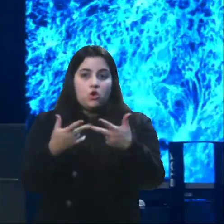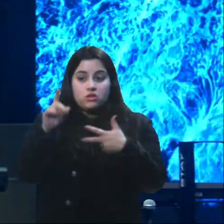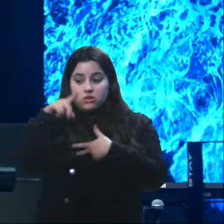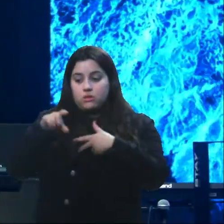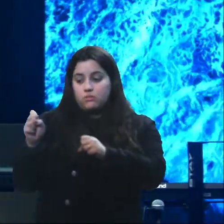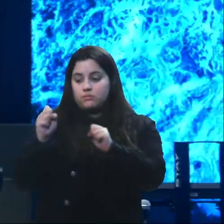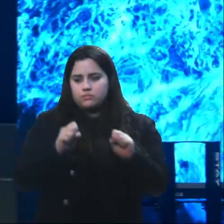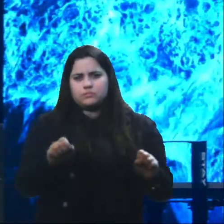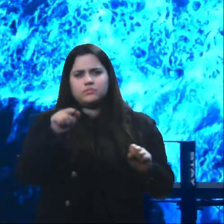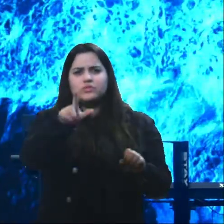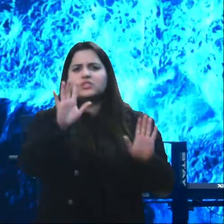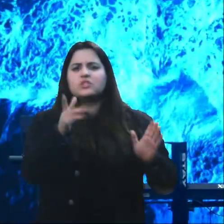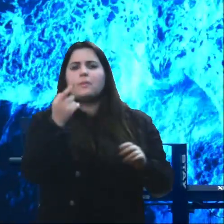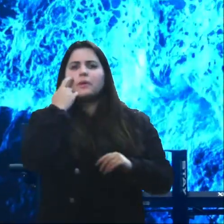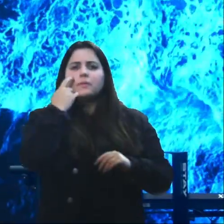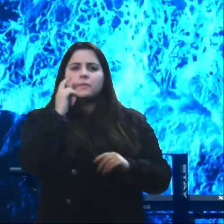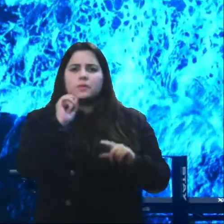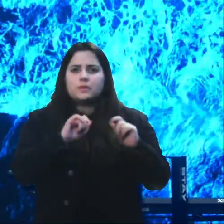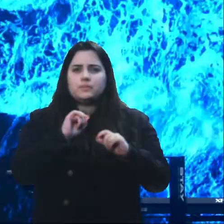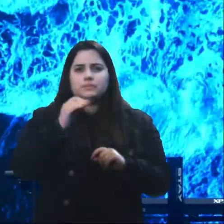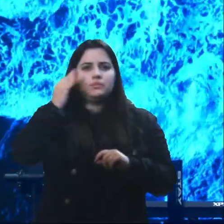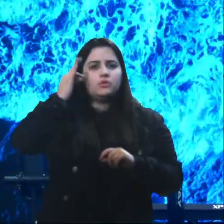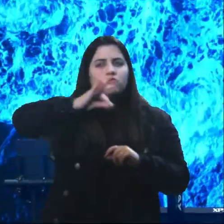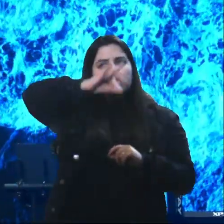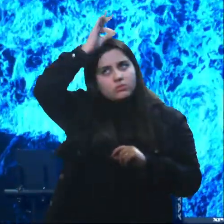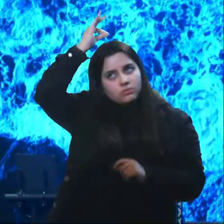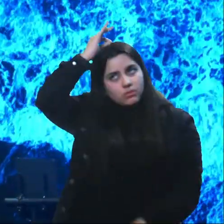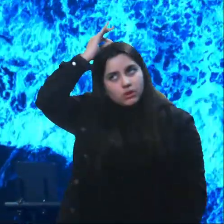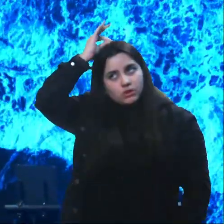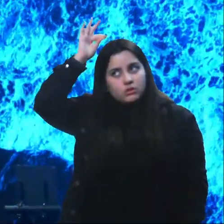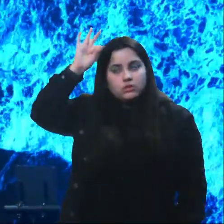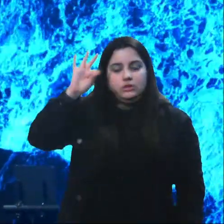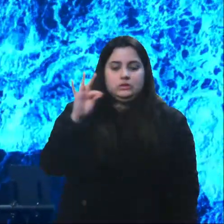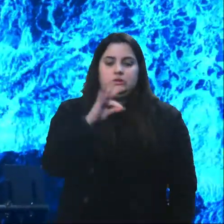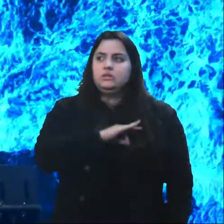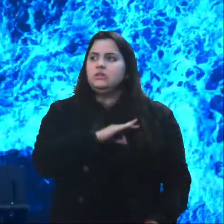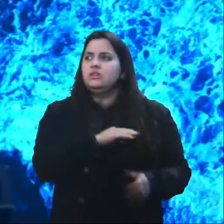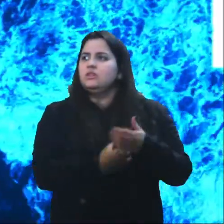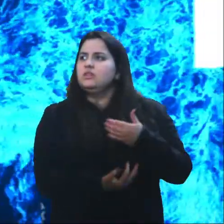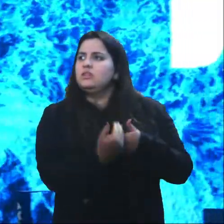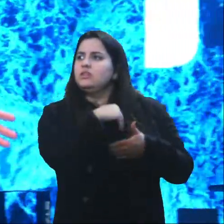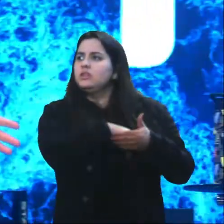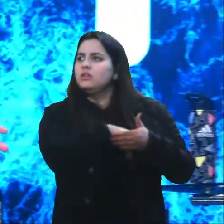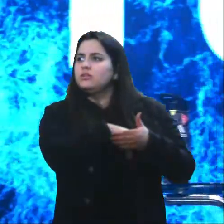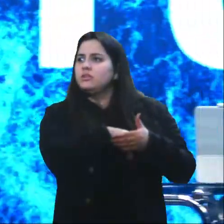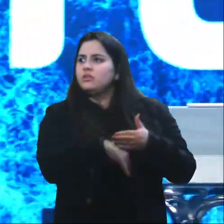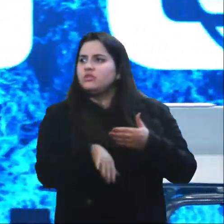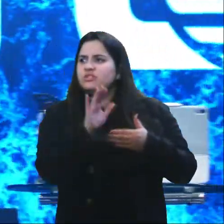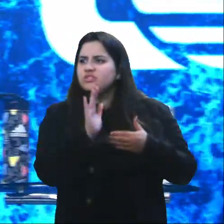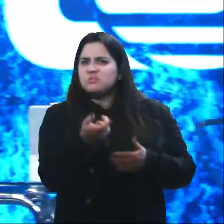de Deus mora dentro de você?